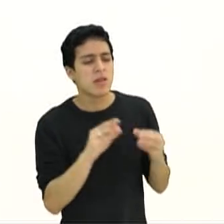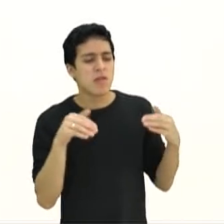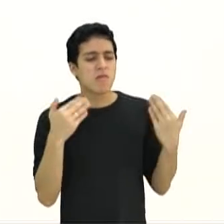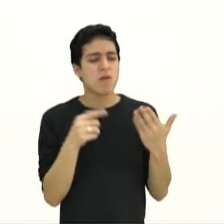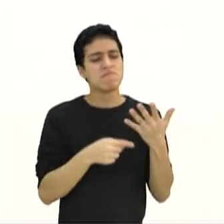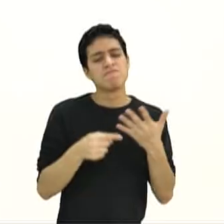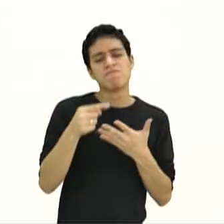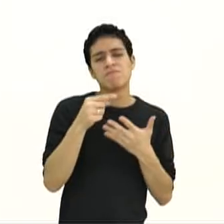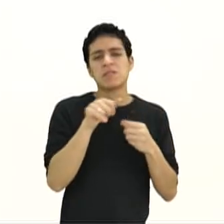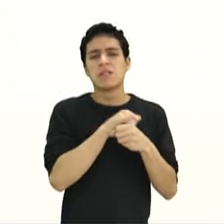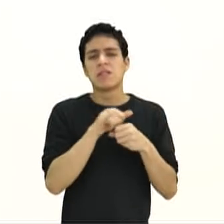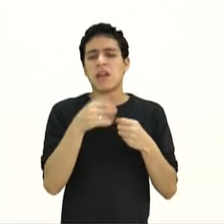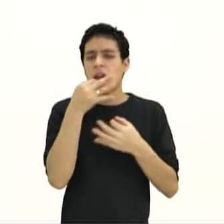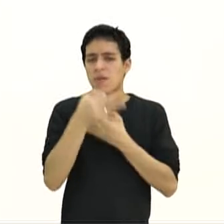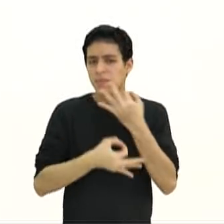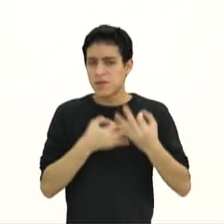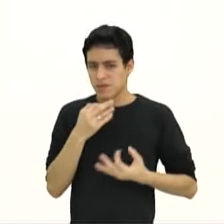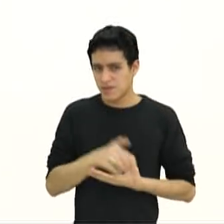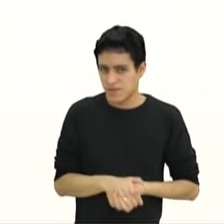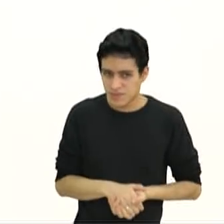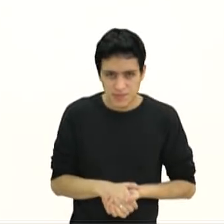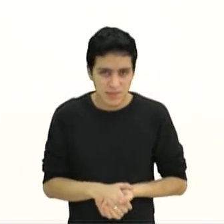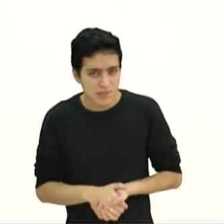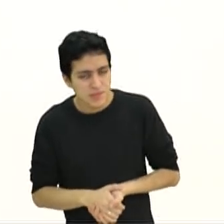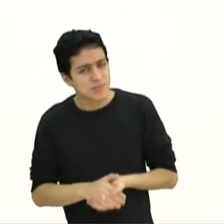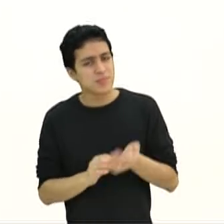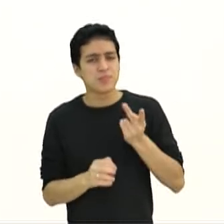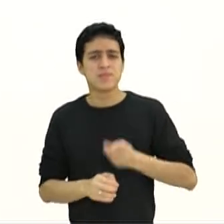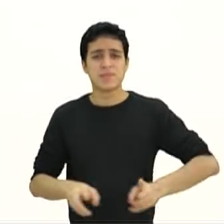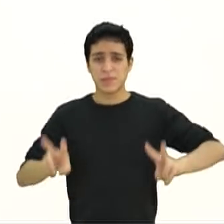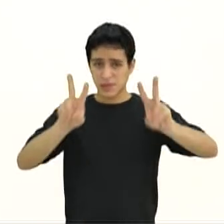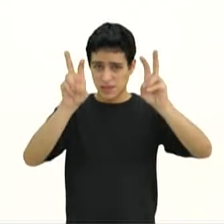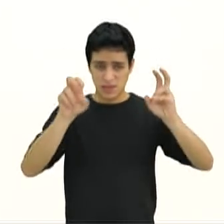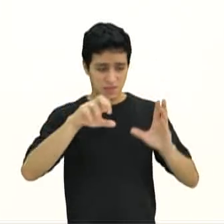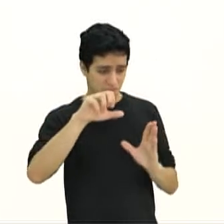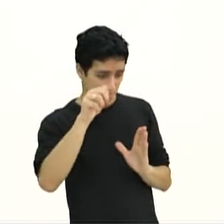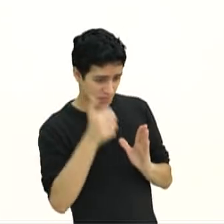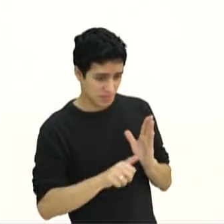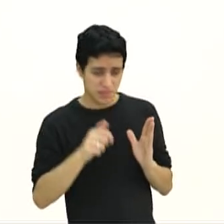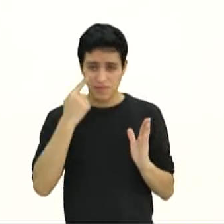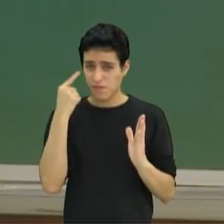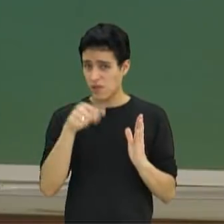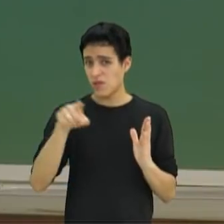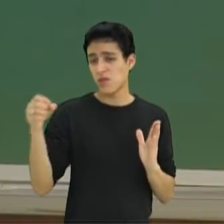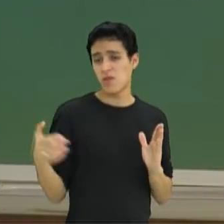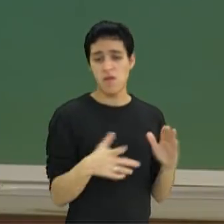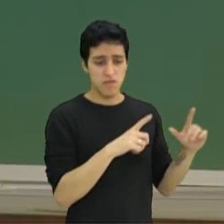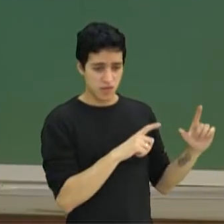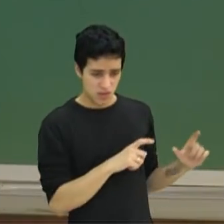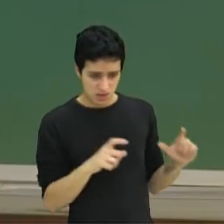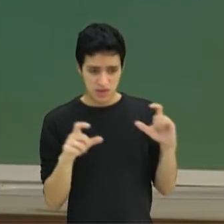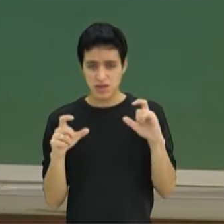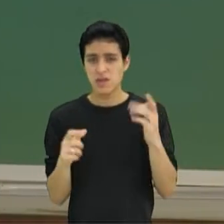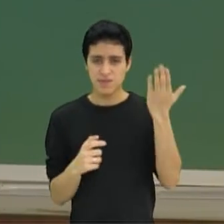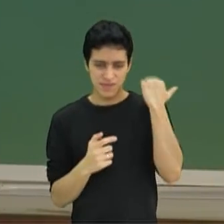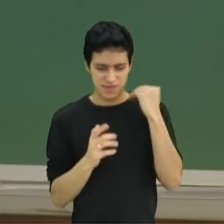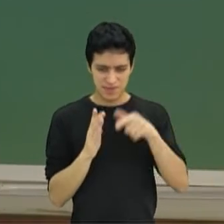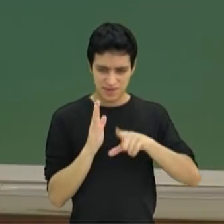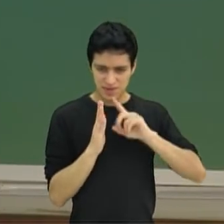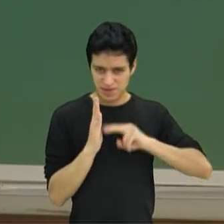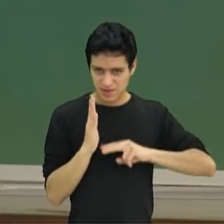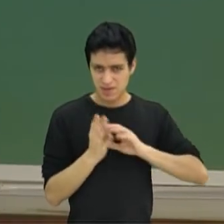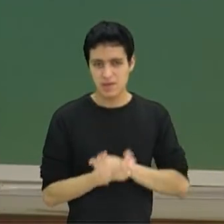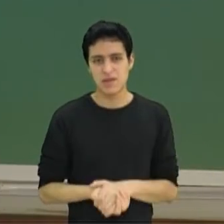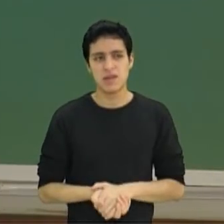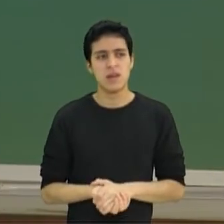operadores argumentativos. Continuamos com a temática de ensaio literário, veremos um novo fragmento do ensaio que já estamos